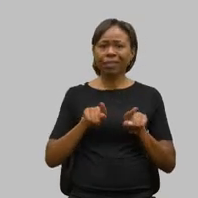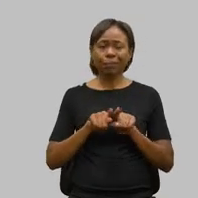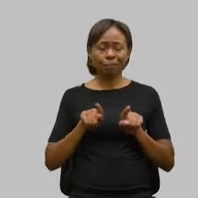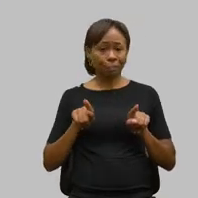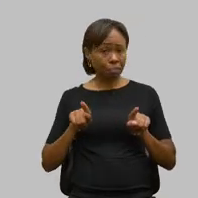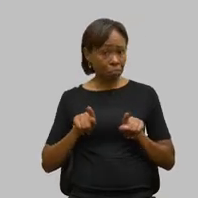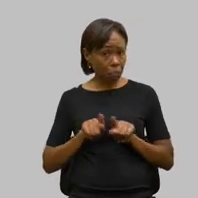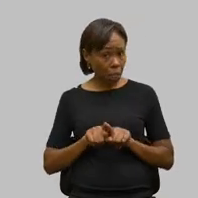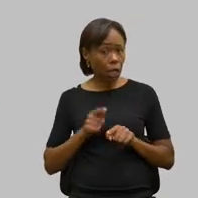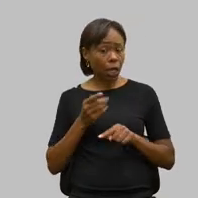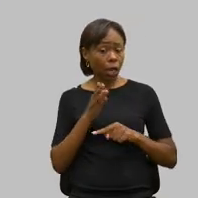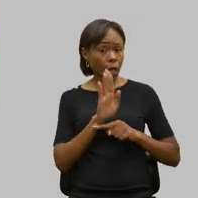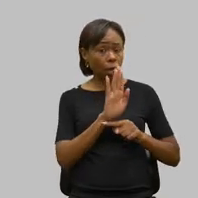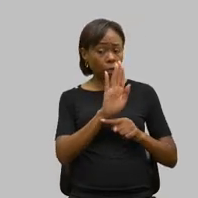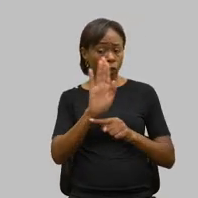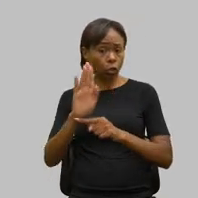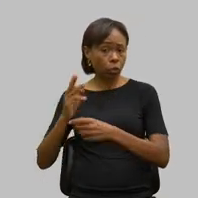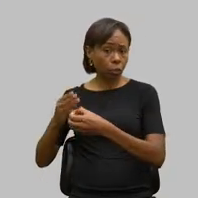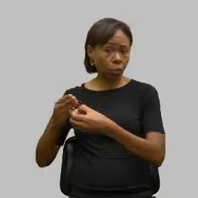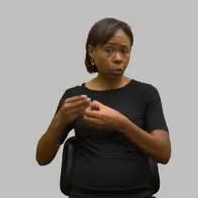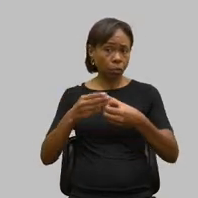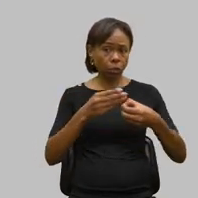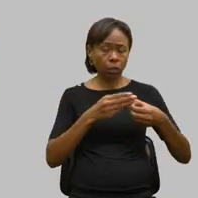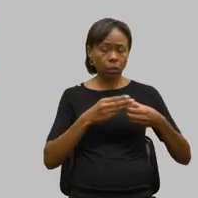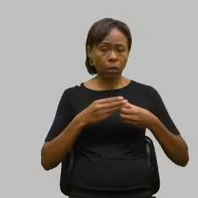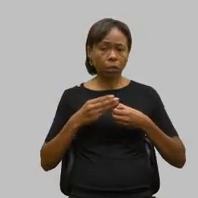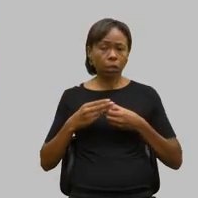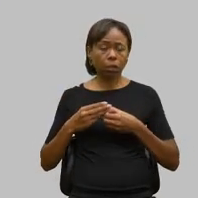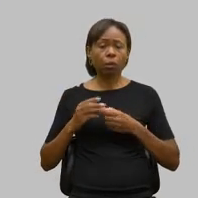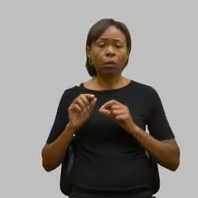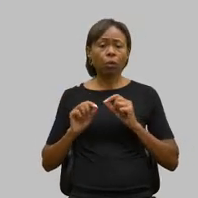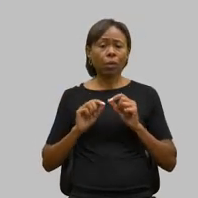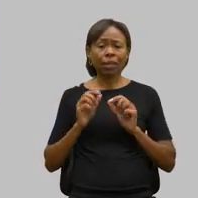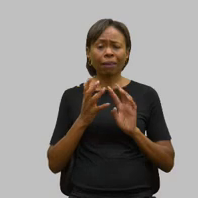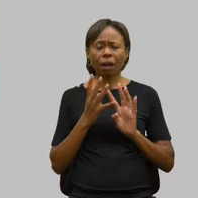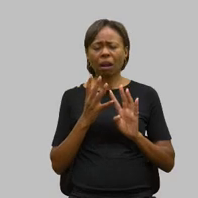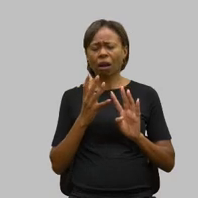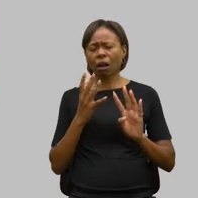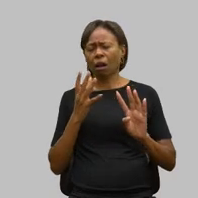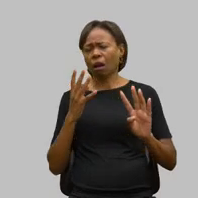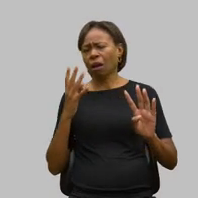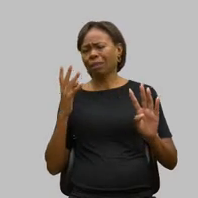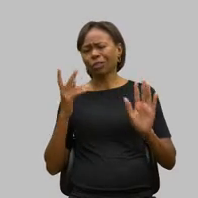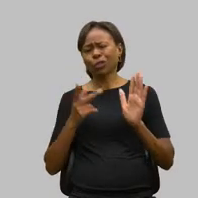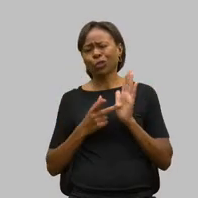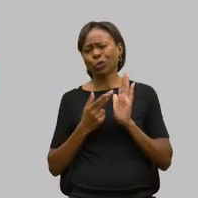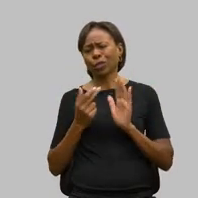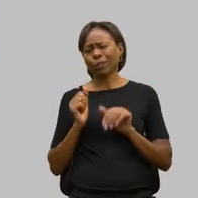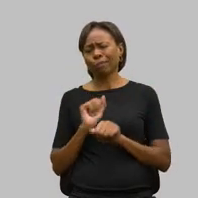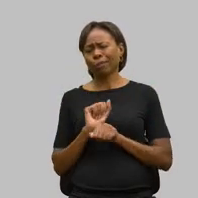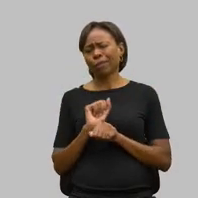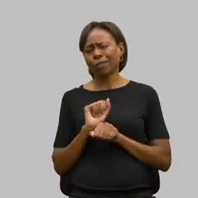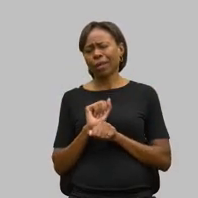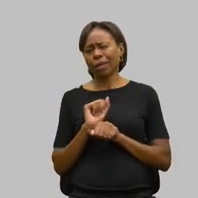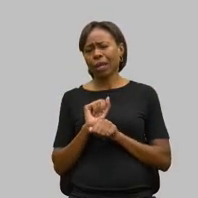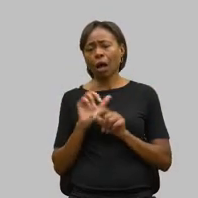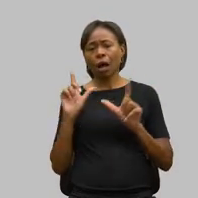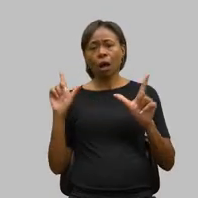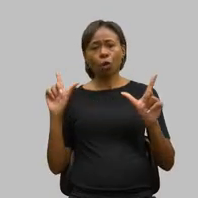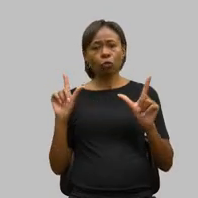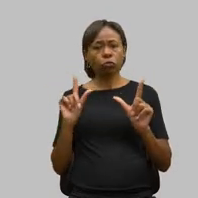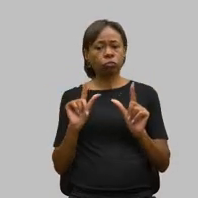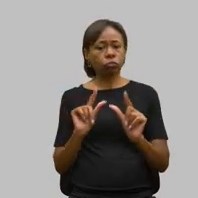a muitos municípios, poder acabar com as filas das cirurgias, que é um grande desafio nos municípios.